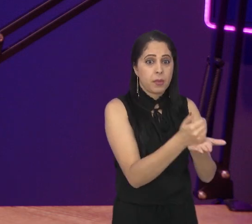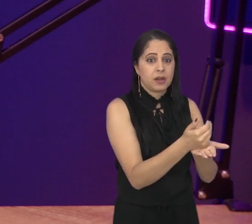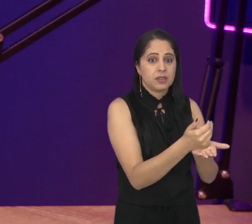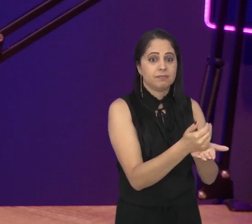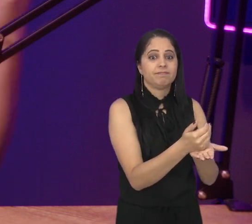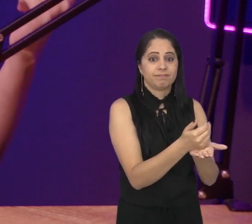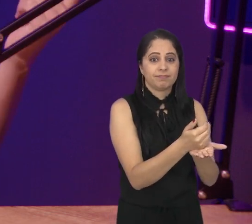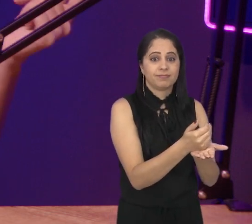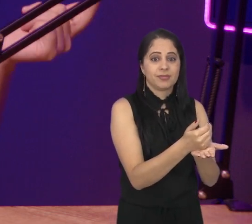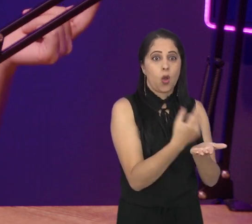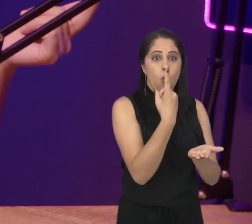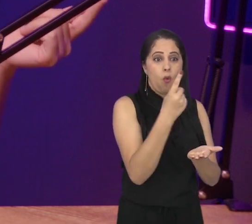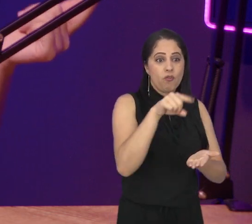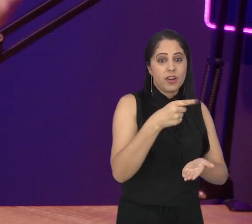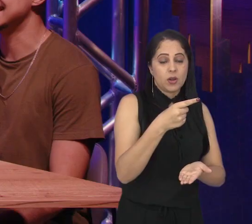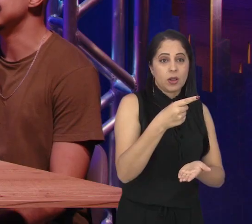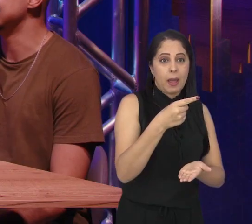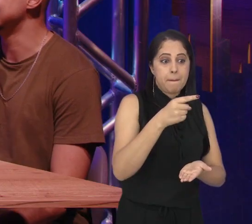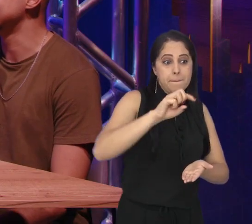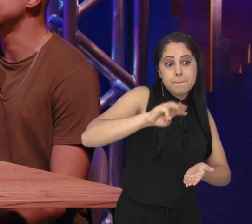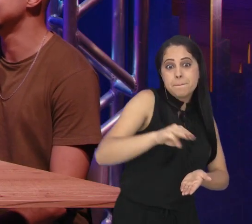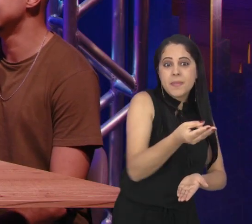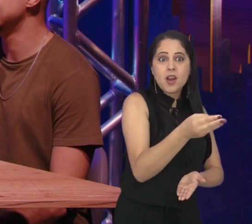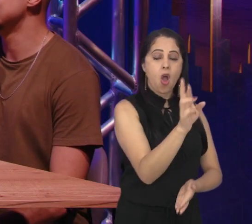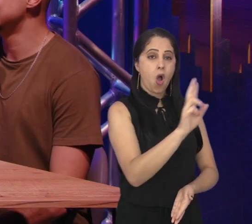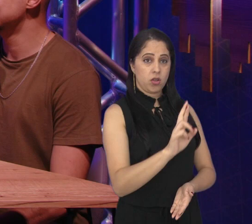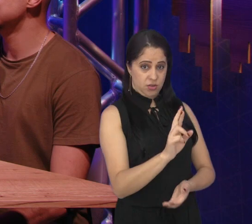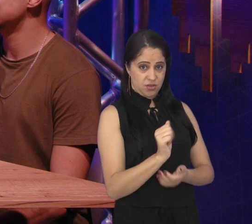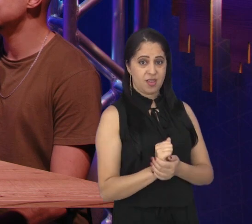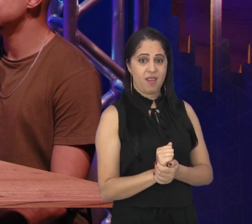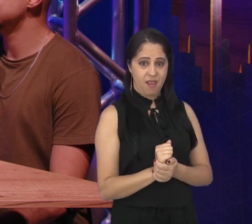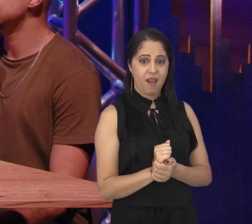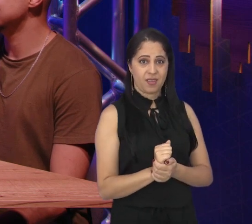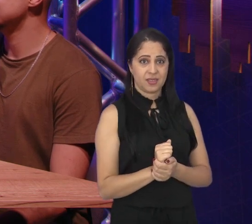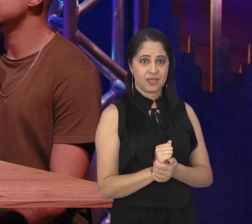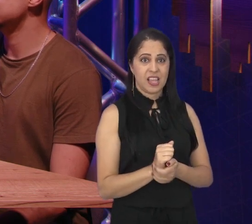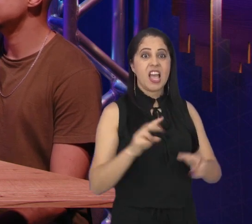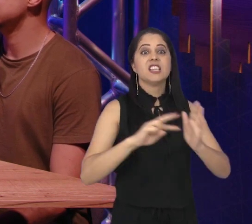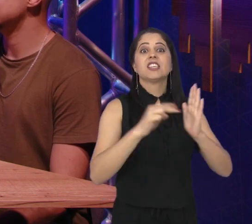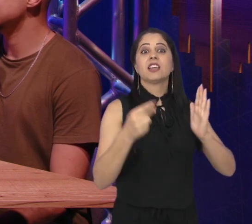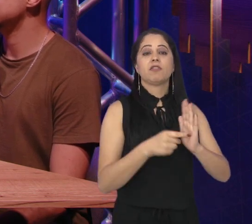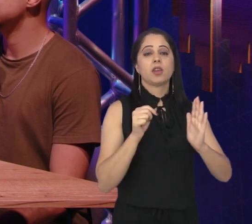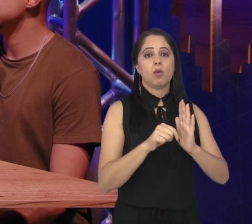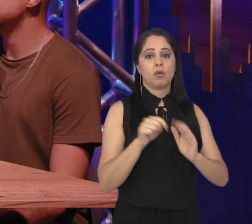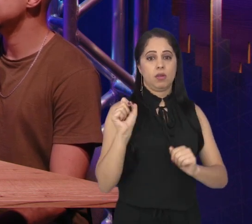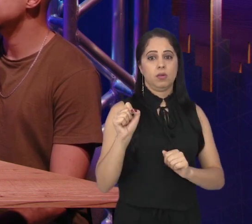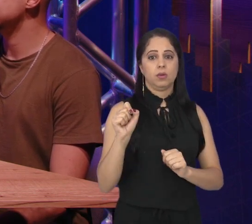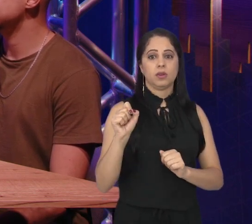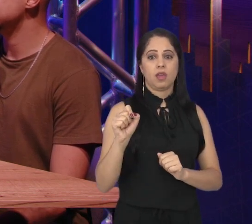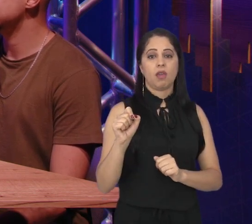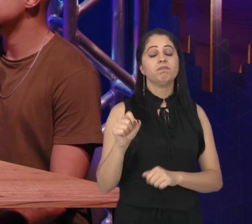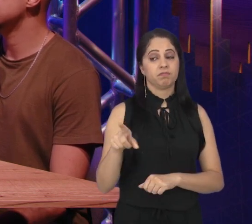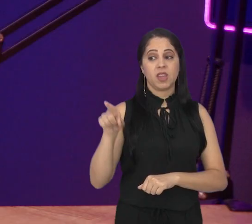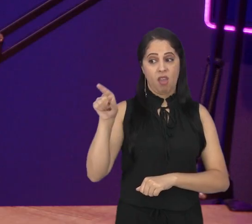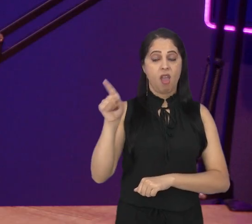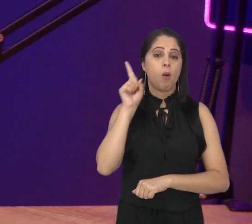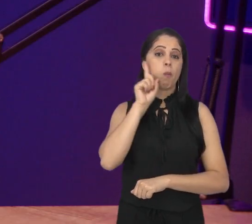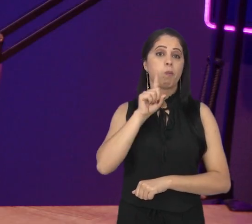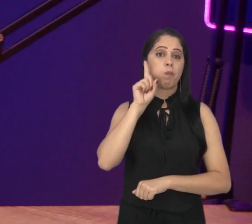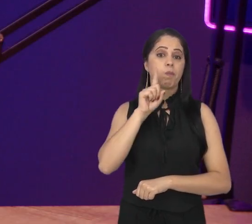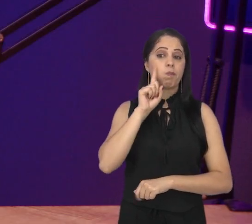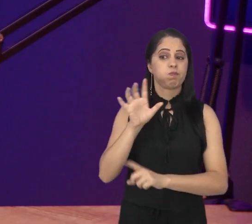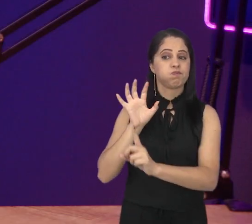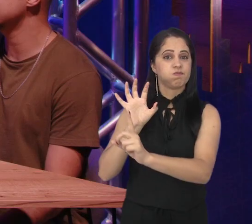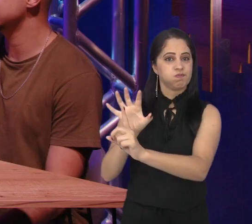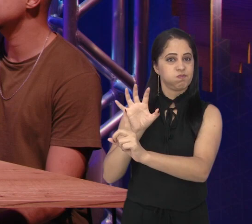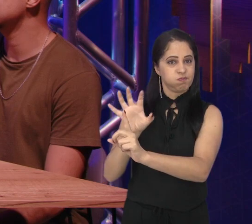1,5 milhão de Hyundais. Nossa. Então, tá vendo? Eles também tiveram aí uma influência, né, norte-americana. Eles perceberam Que a produção o